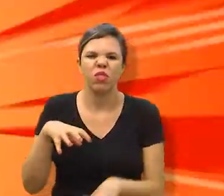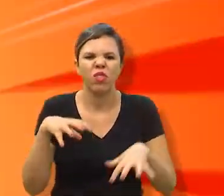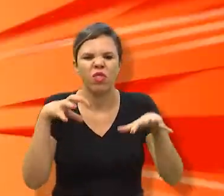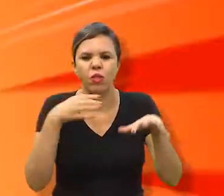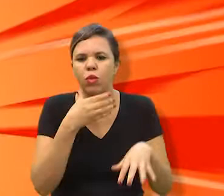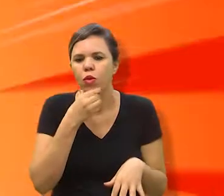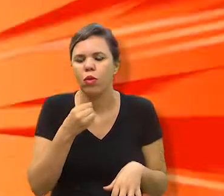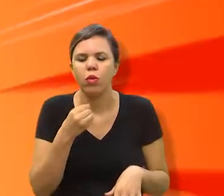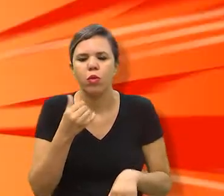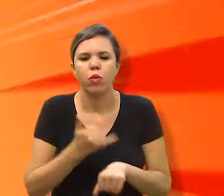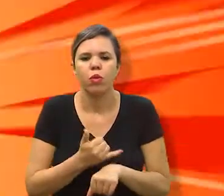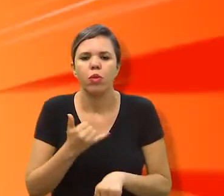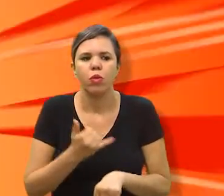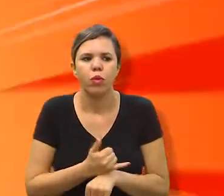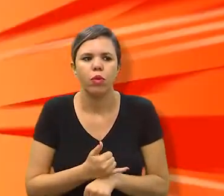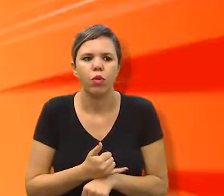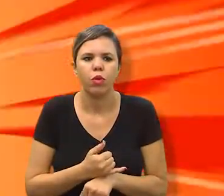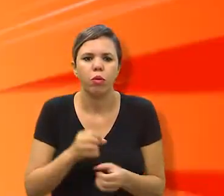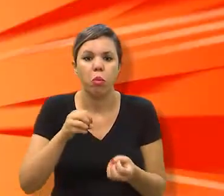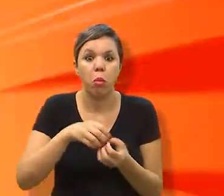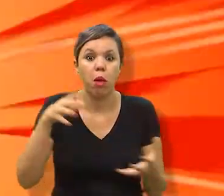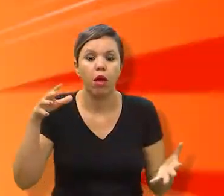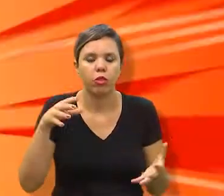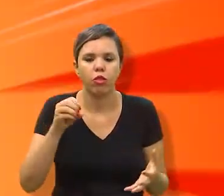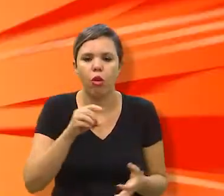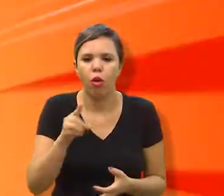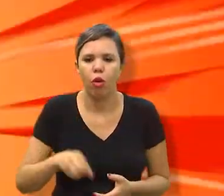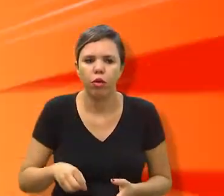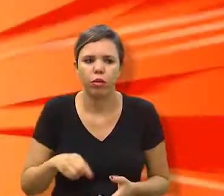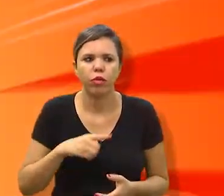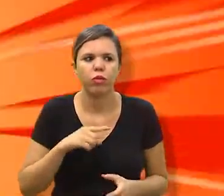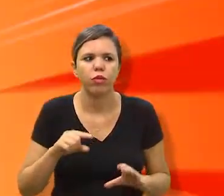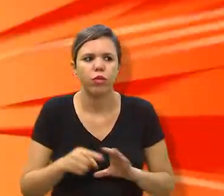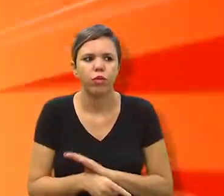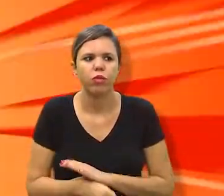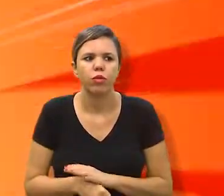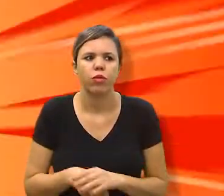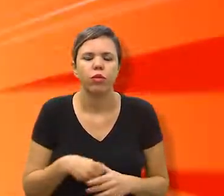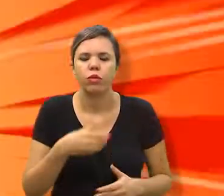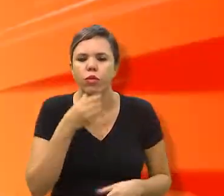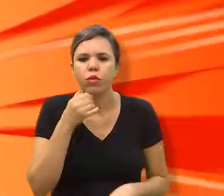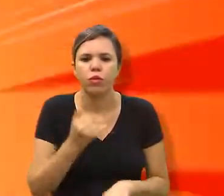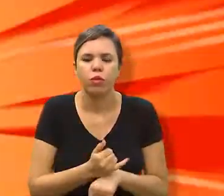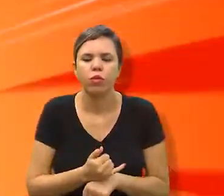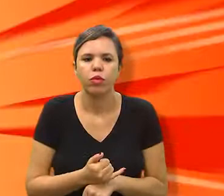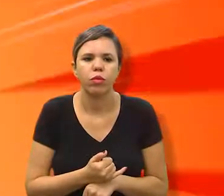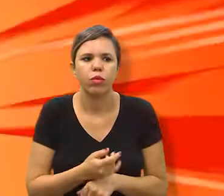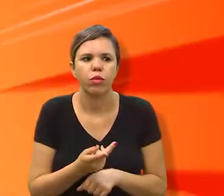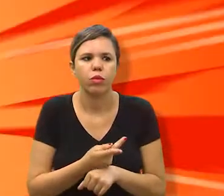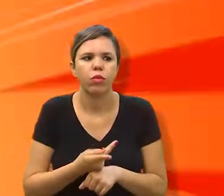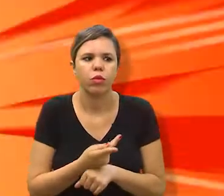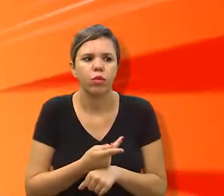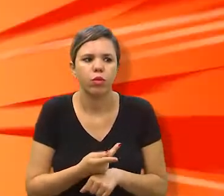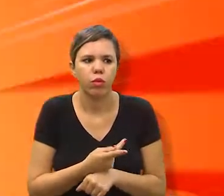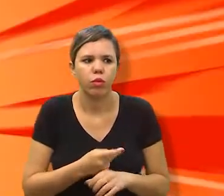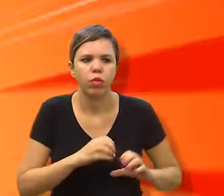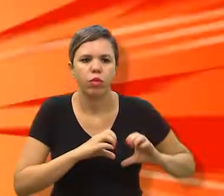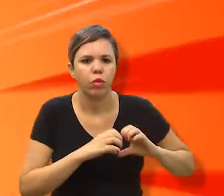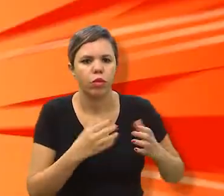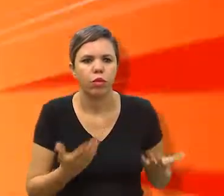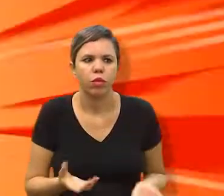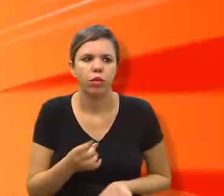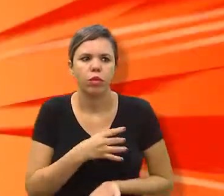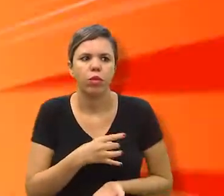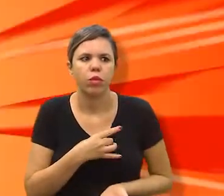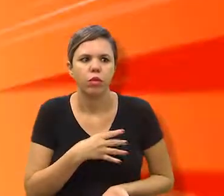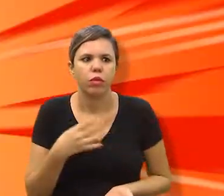Homem de Lata, do Mágico de Oz. E no fundo tem uma questão, porque o Homem de Lata procura um coração. Então é o medo